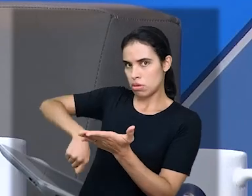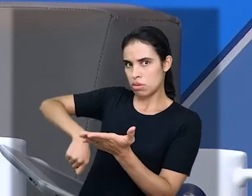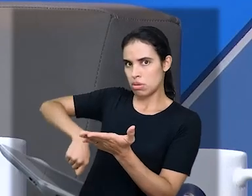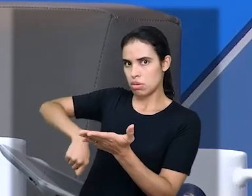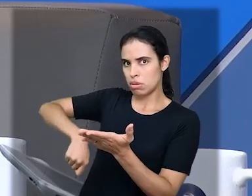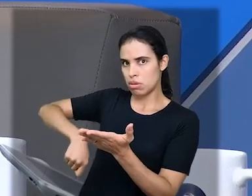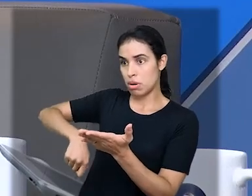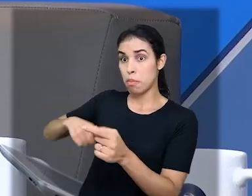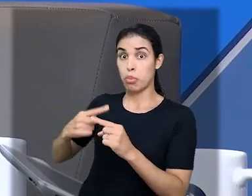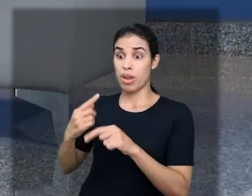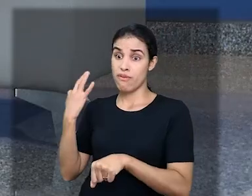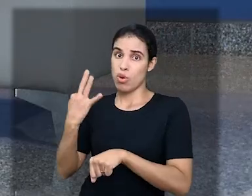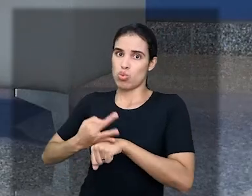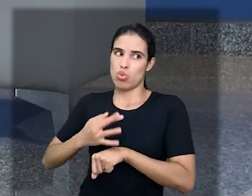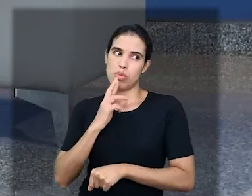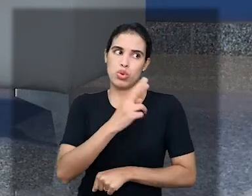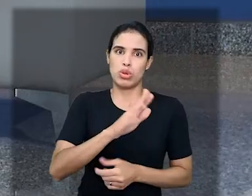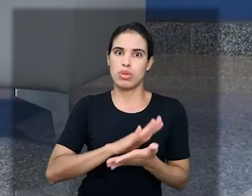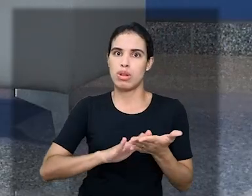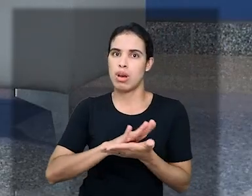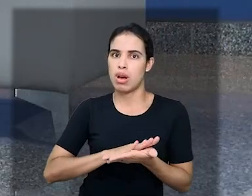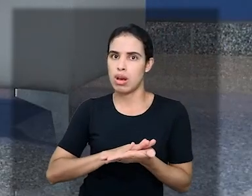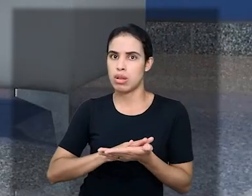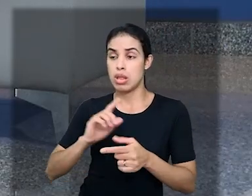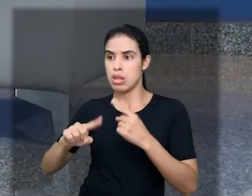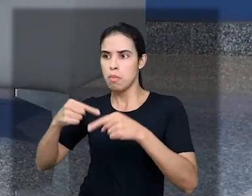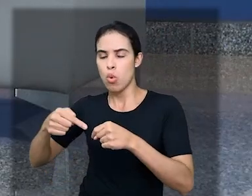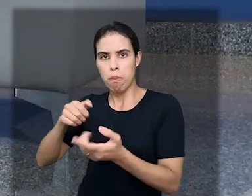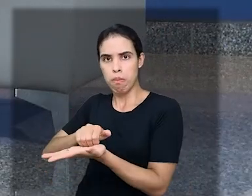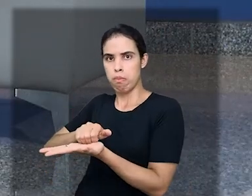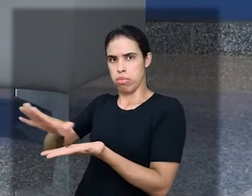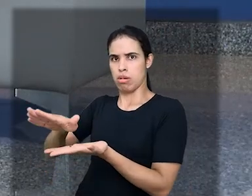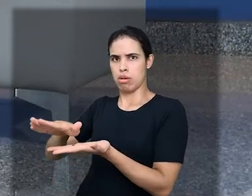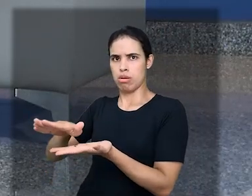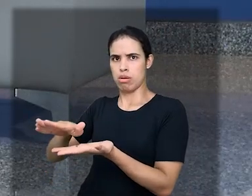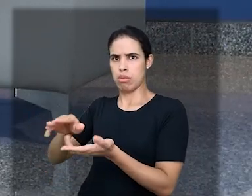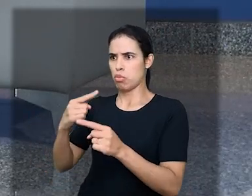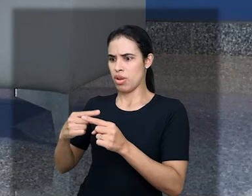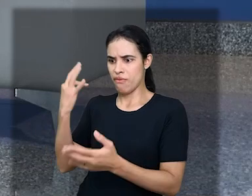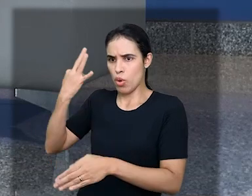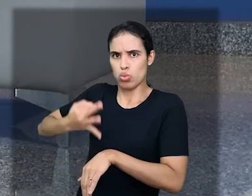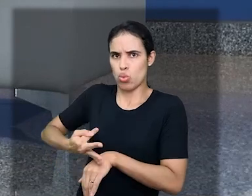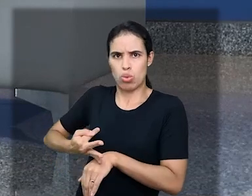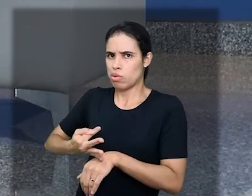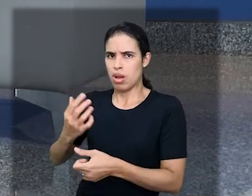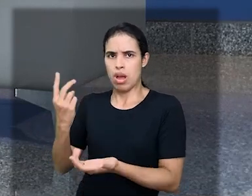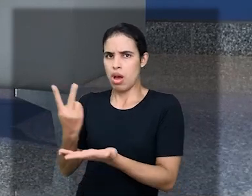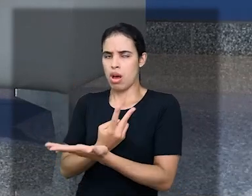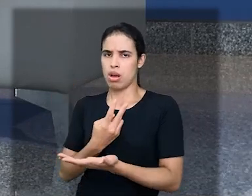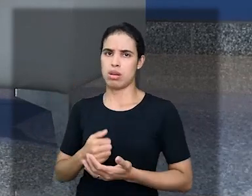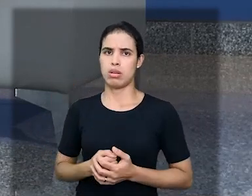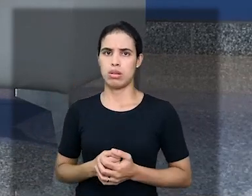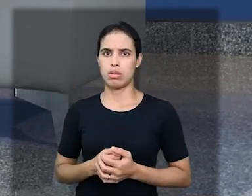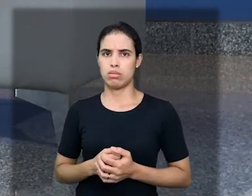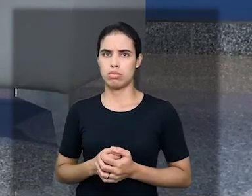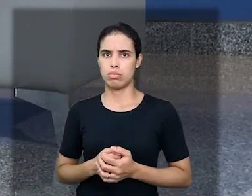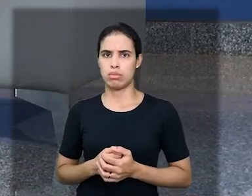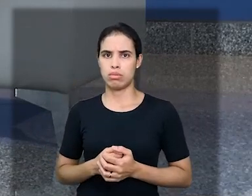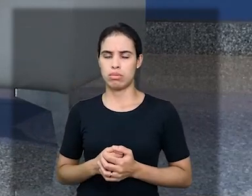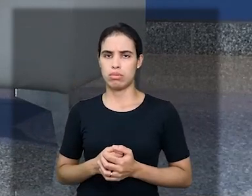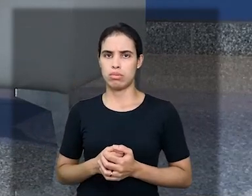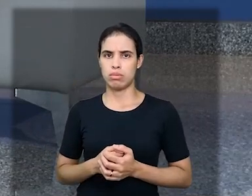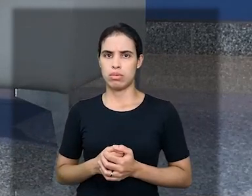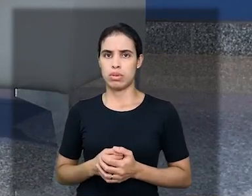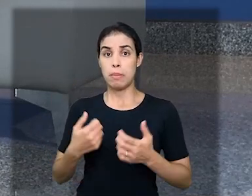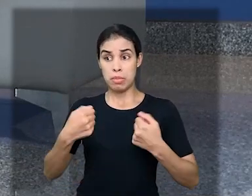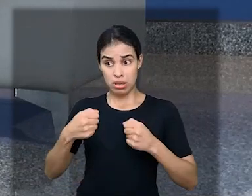conta daquele ato irregular, ele não pode depois receber uma dispensa por justa causa pelo mesmo ato. Cada situação irregular